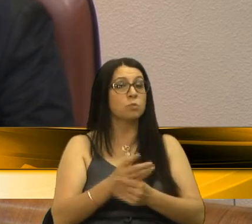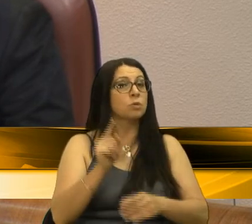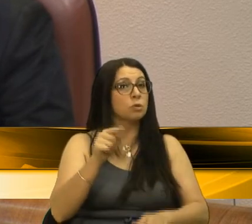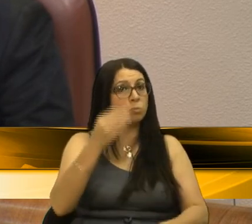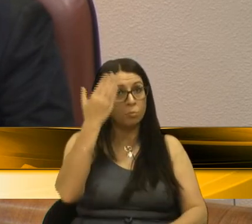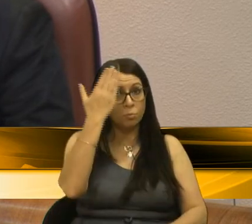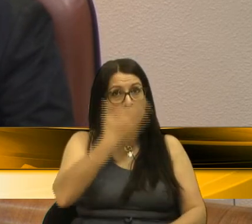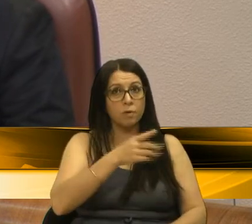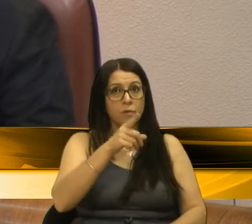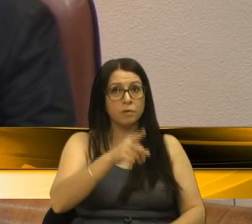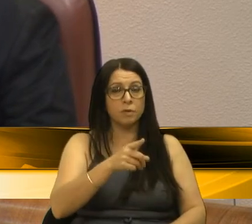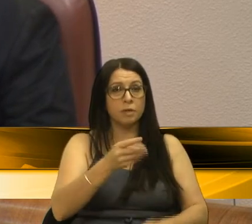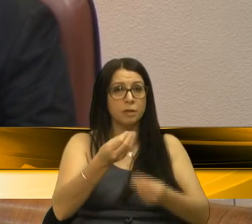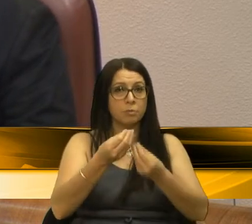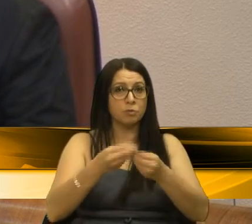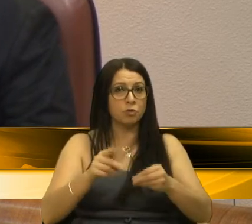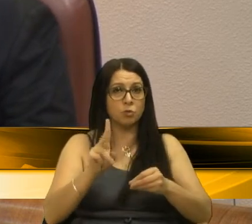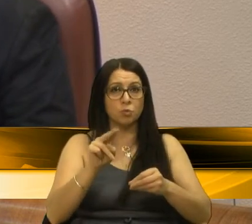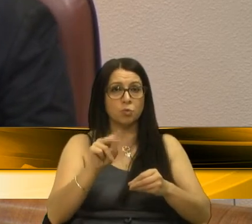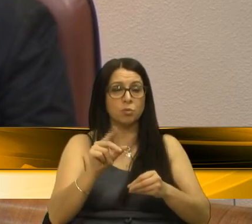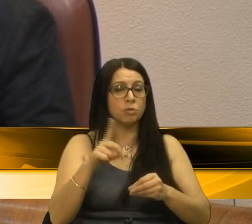o alegado prejuízo nunca existiu.